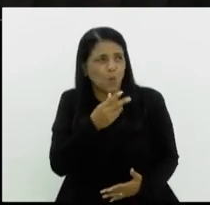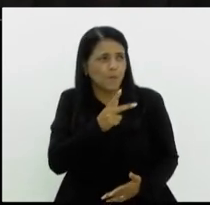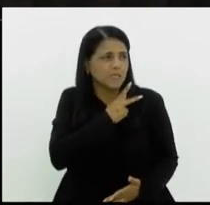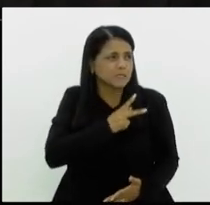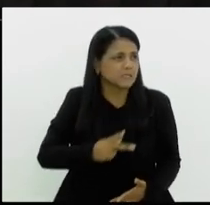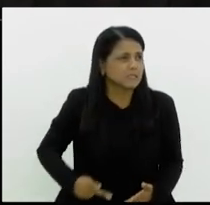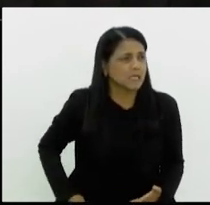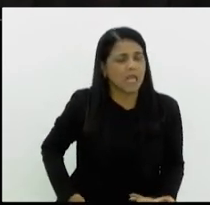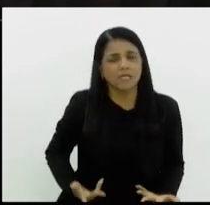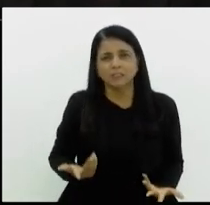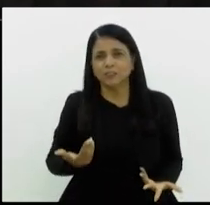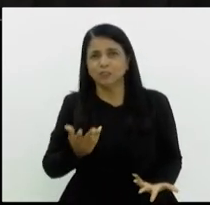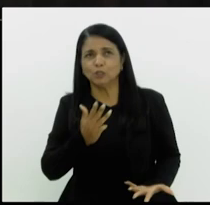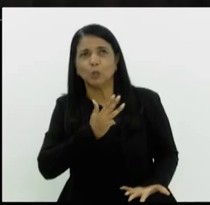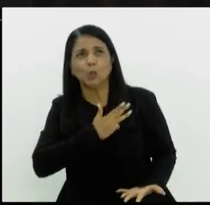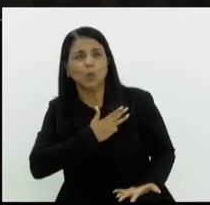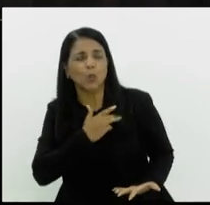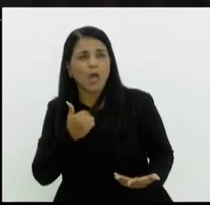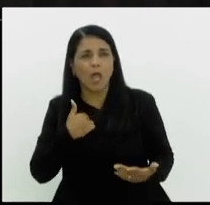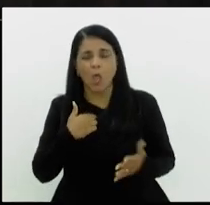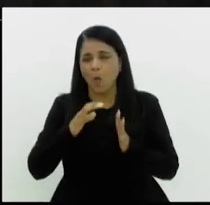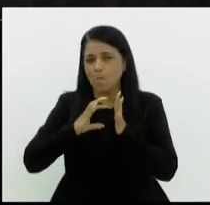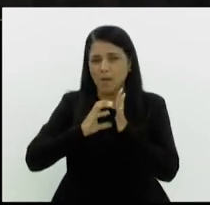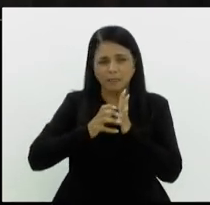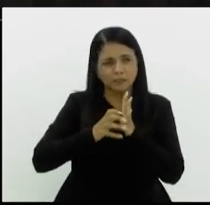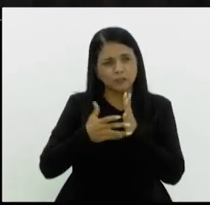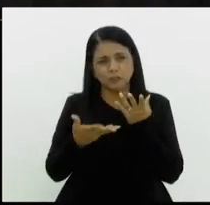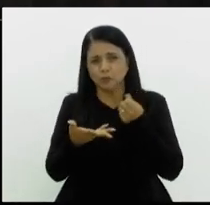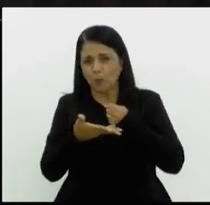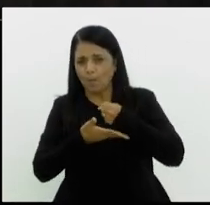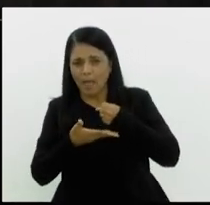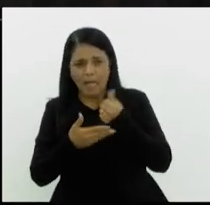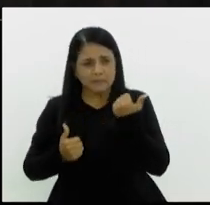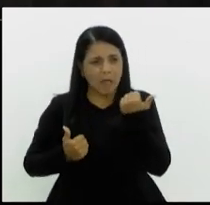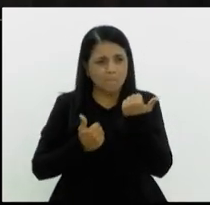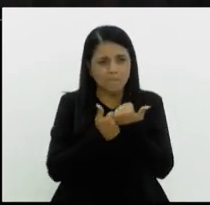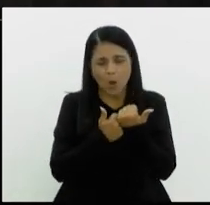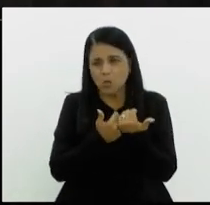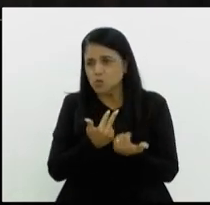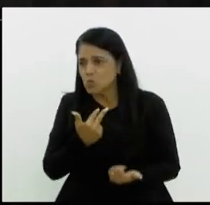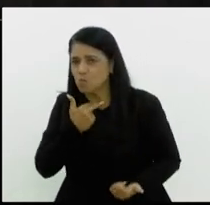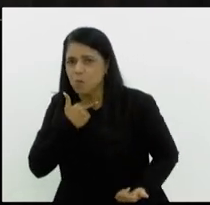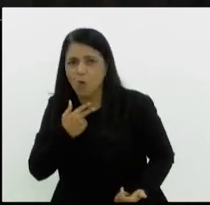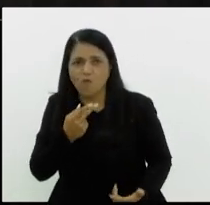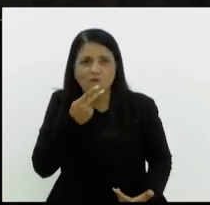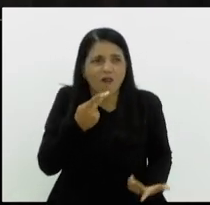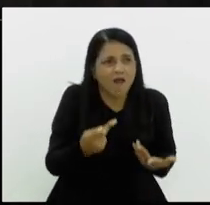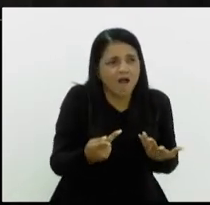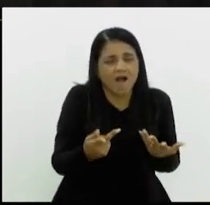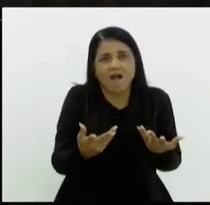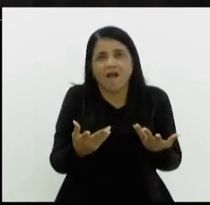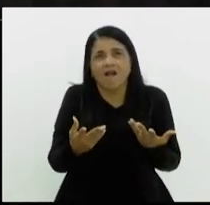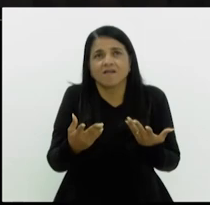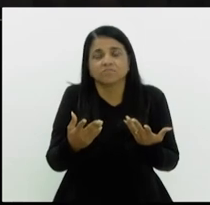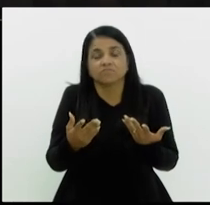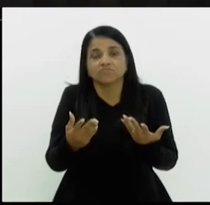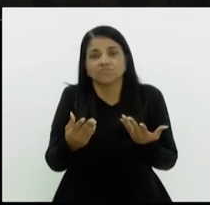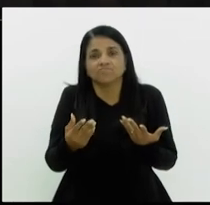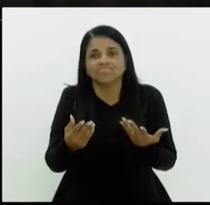eu sou do partido tal, eu apoio, eu sou da base do governo, como é que eu falo, não posso falar? E com que